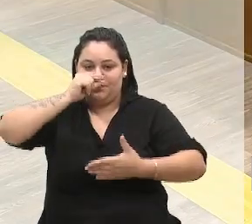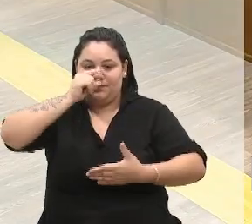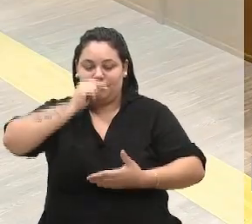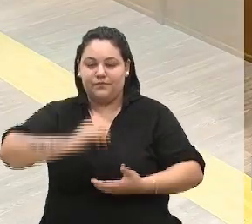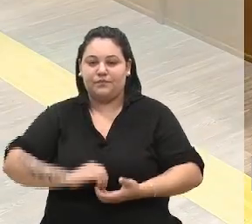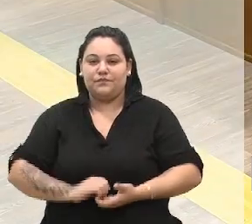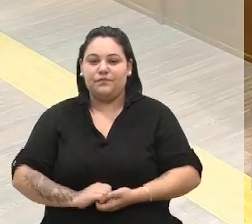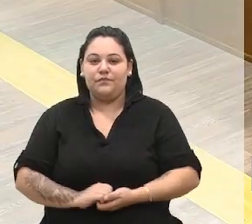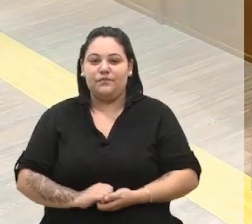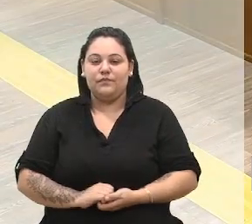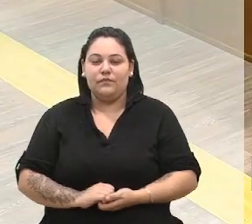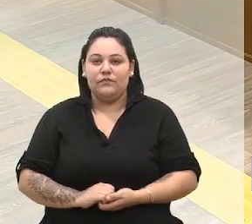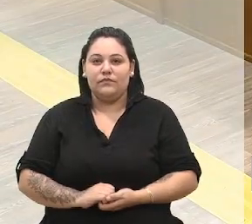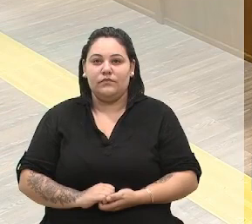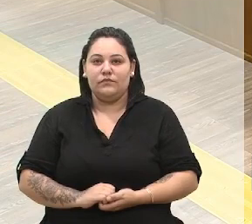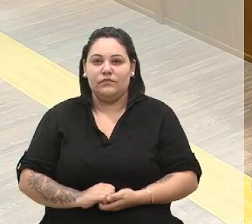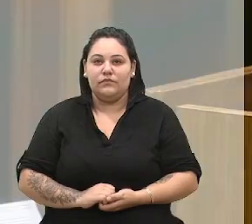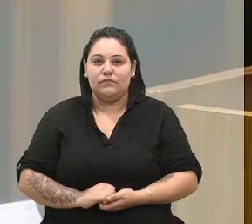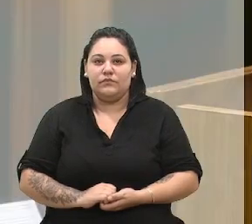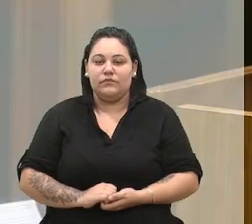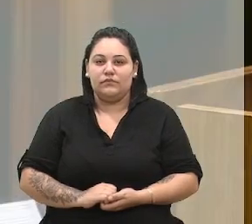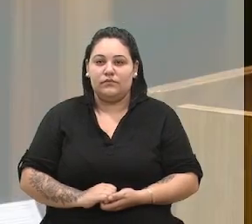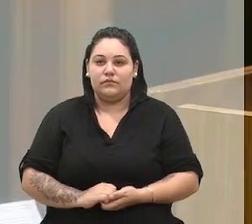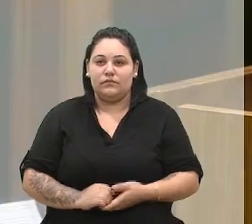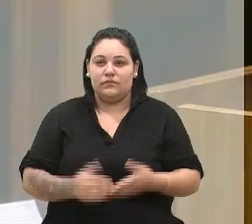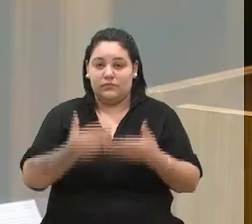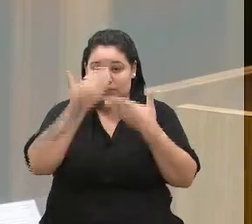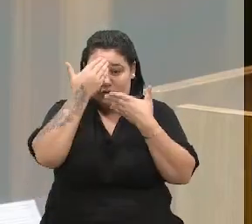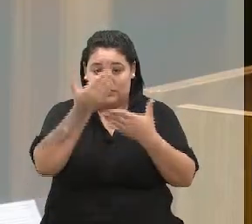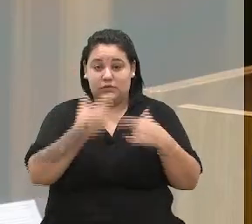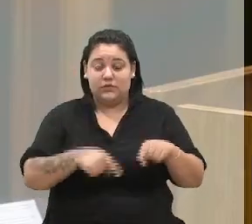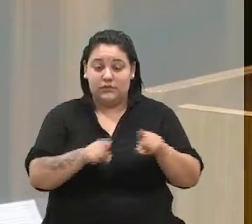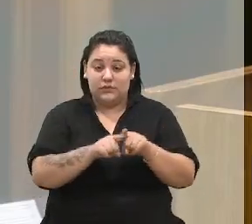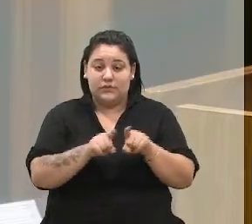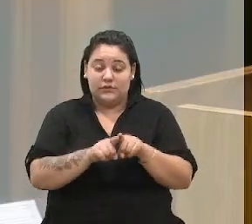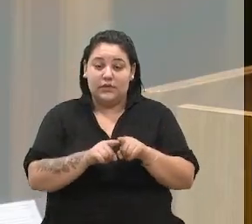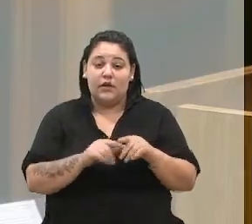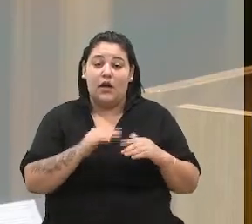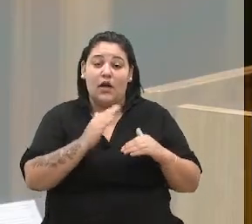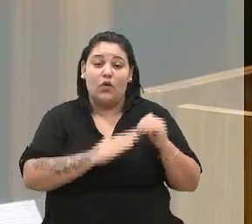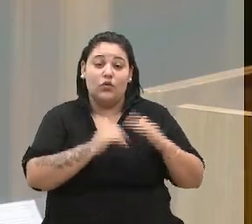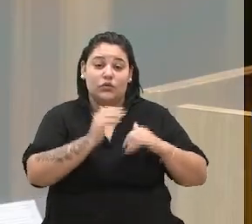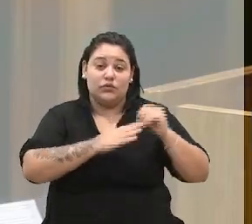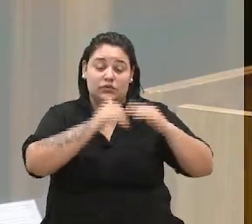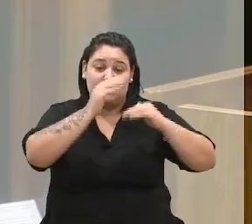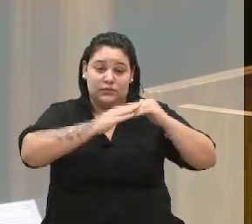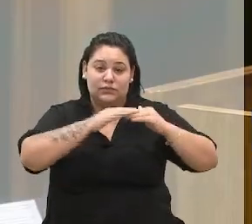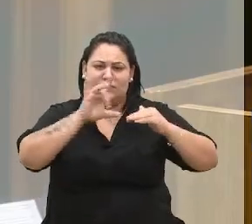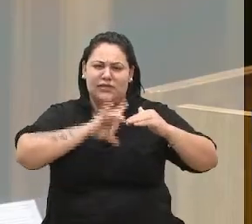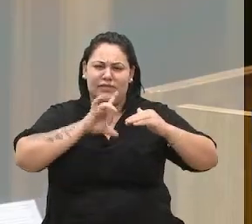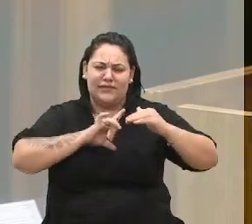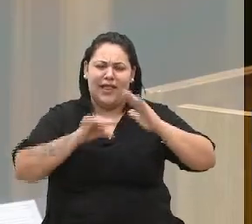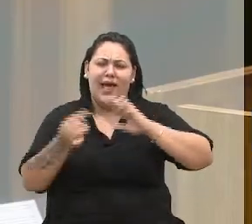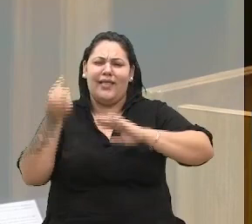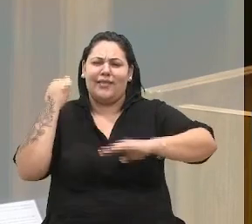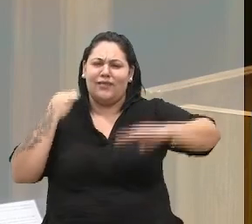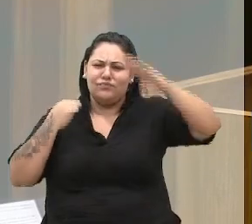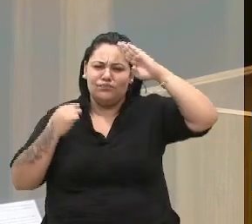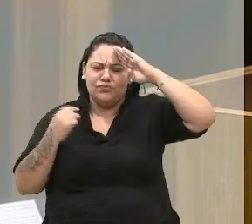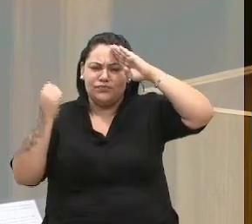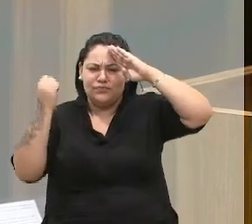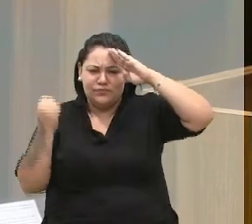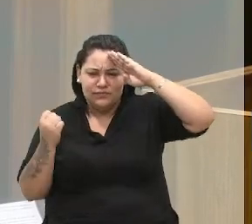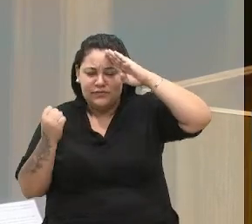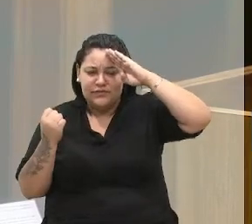Sandro Fantinel, PL. Agradeço também à época, a construção do Monumento ao Imigrante, que além da Festa da